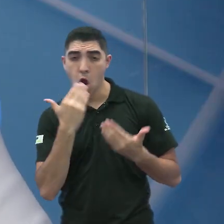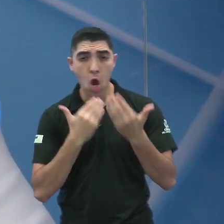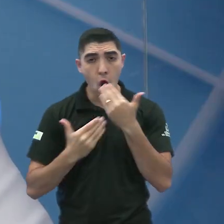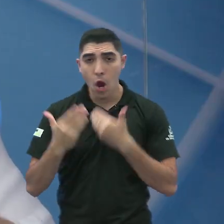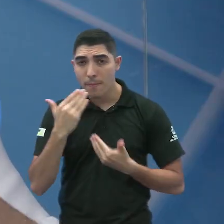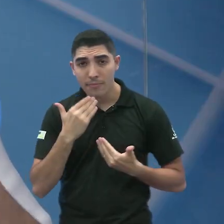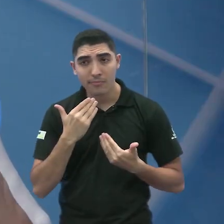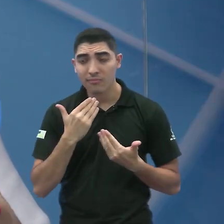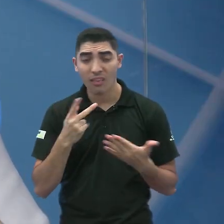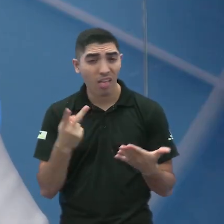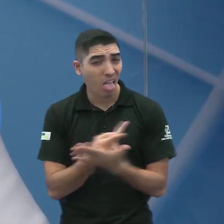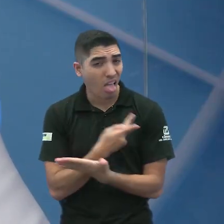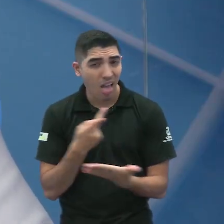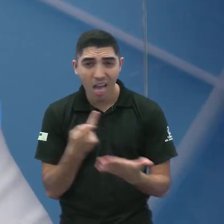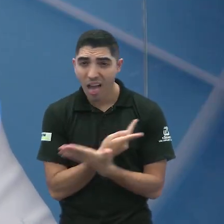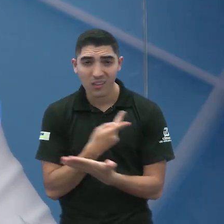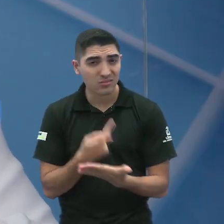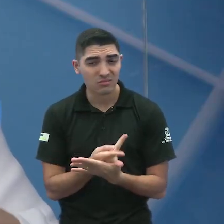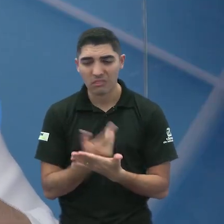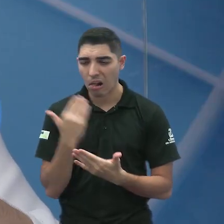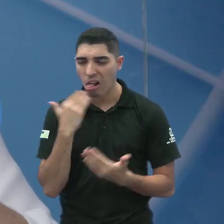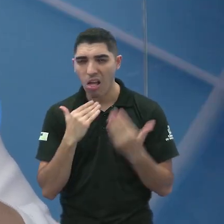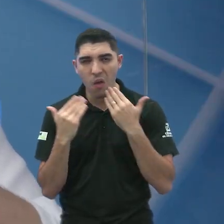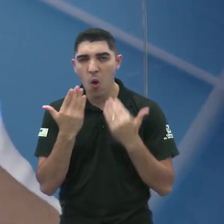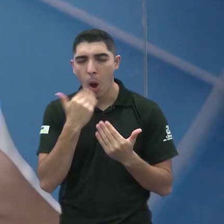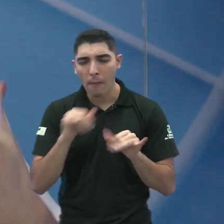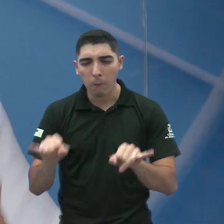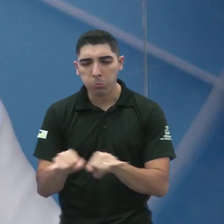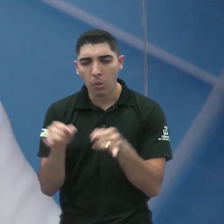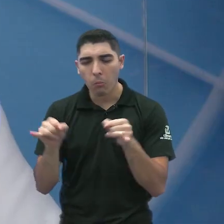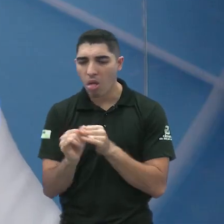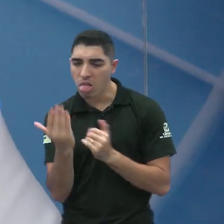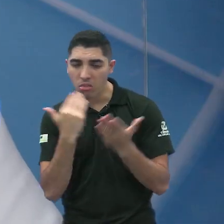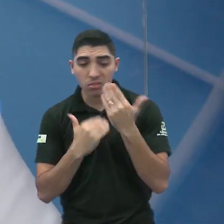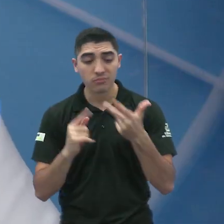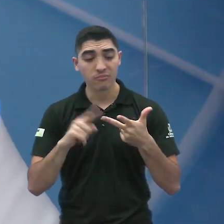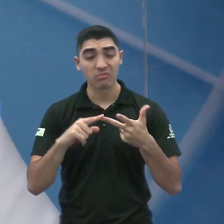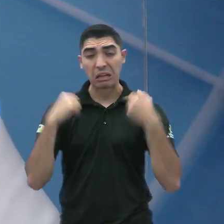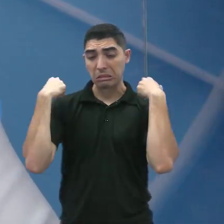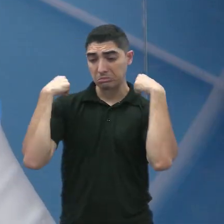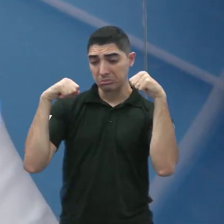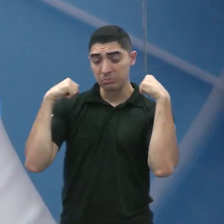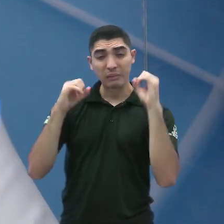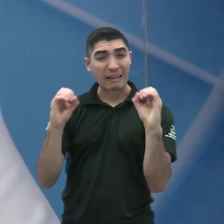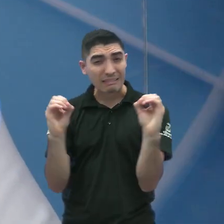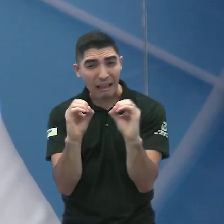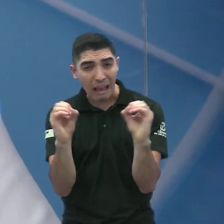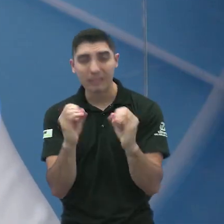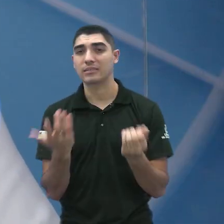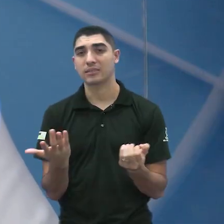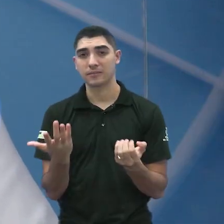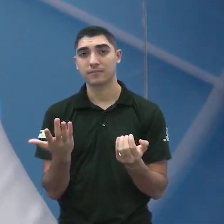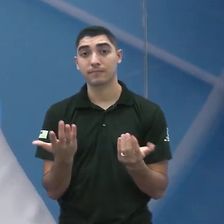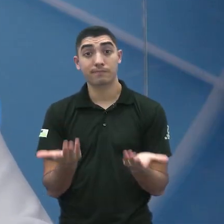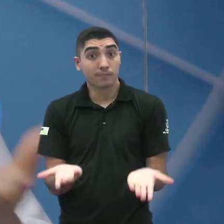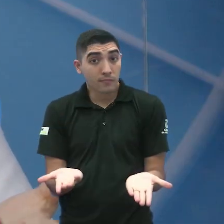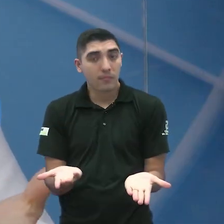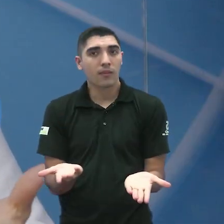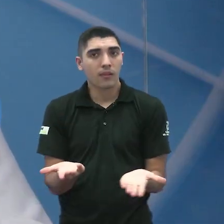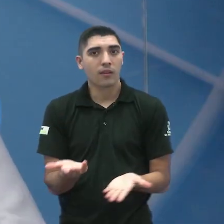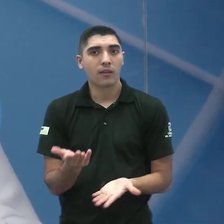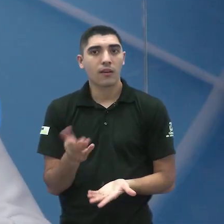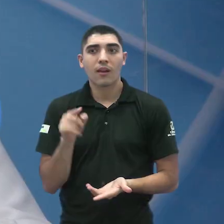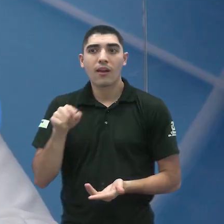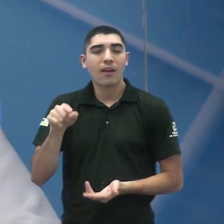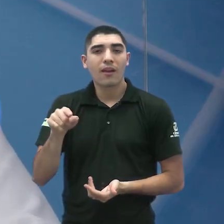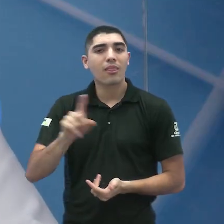maneira terrível, né? Não faz uma atividade física, então não é um